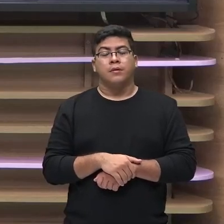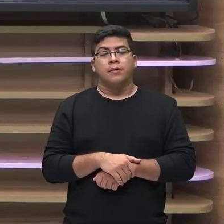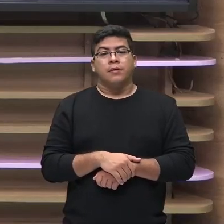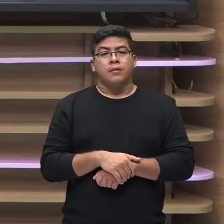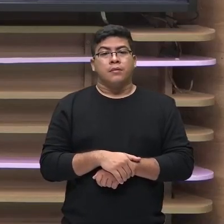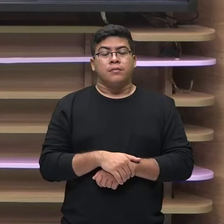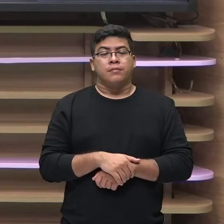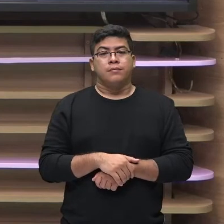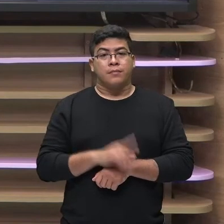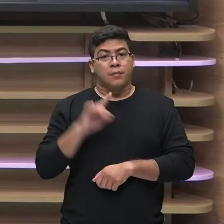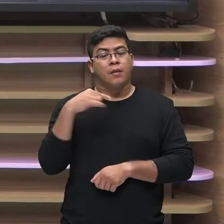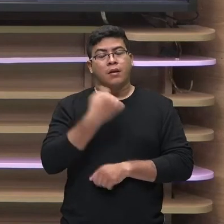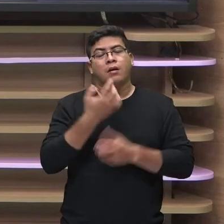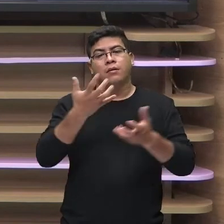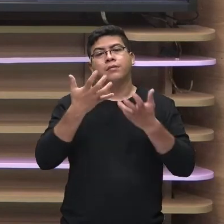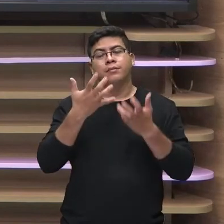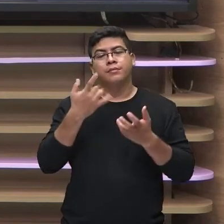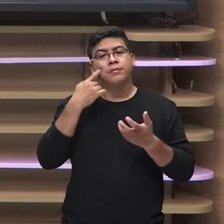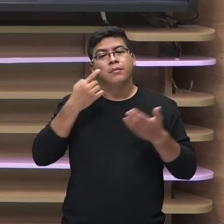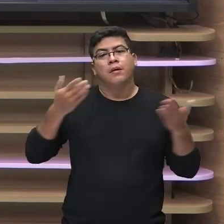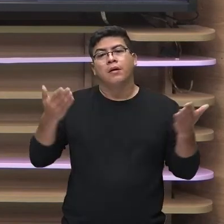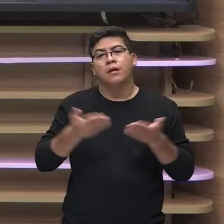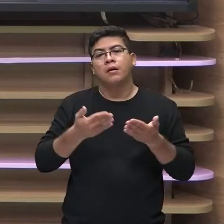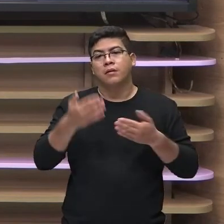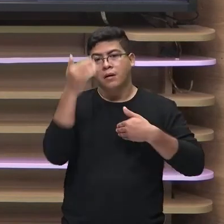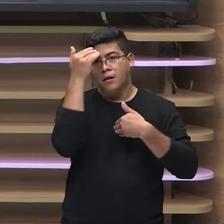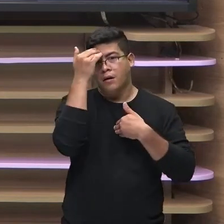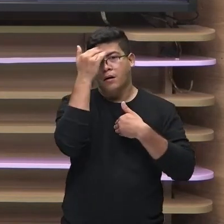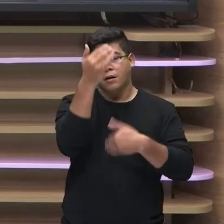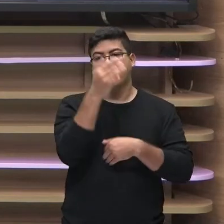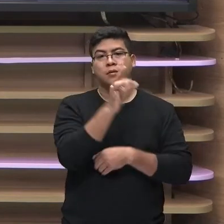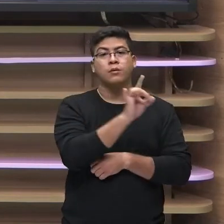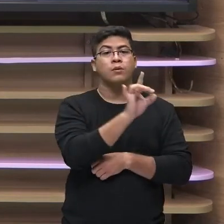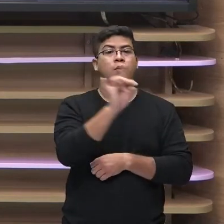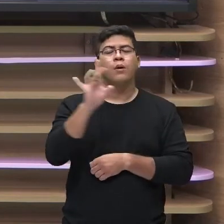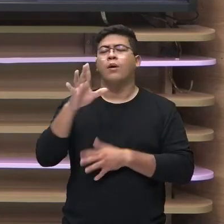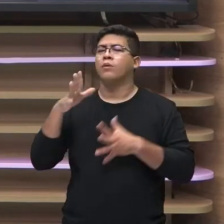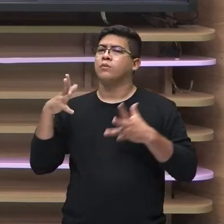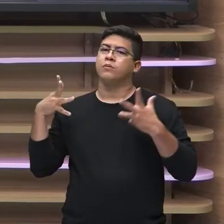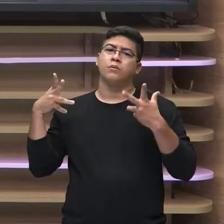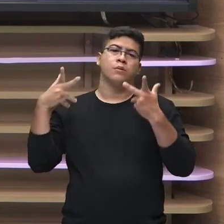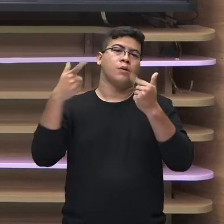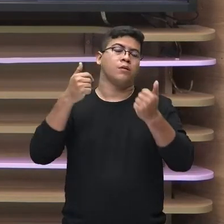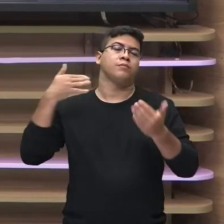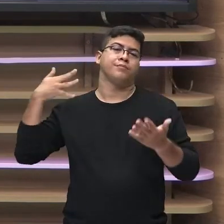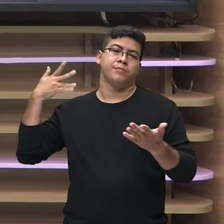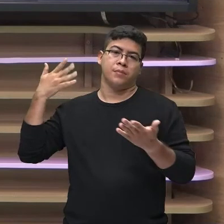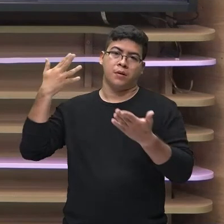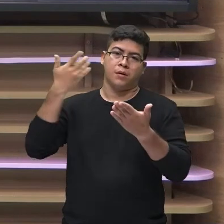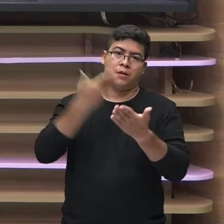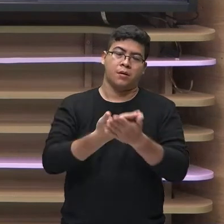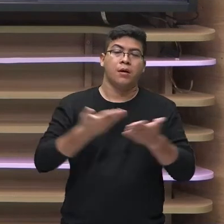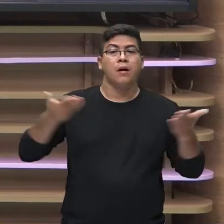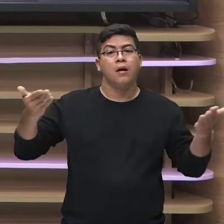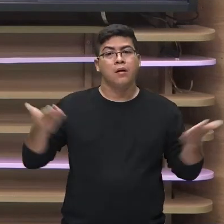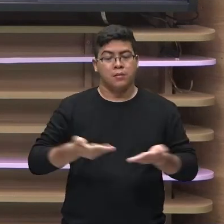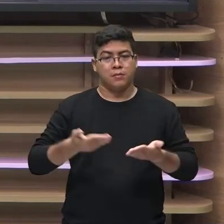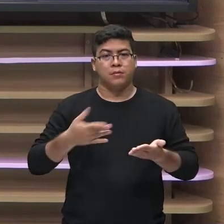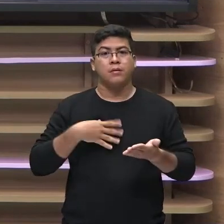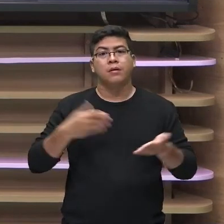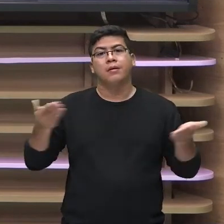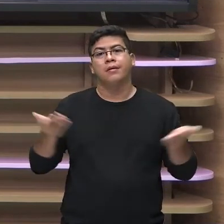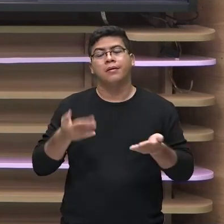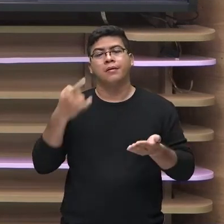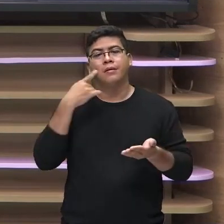queremos, nesse momento, te agradecer por todo esse percurso que fizemos até agora nessa primeira parte